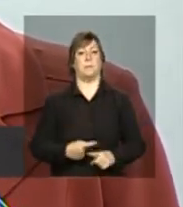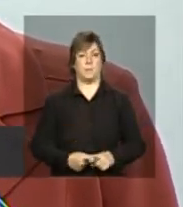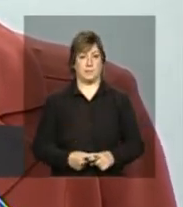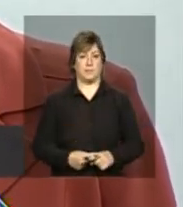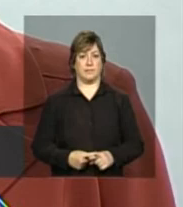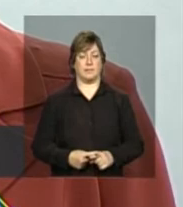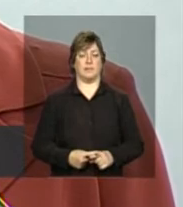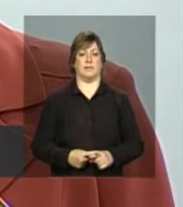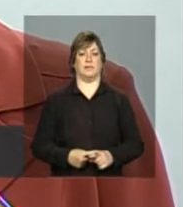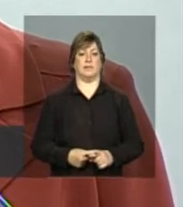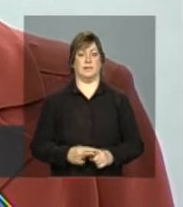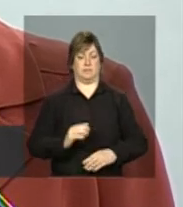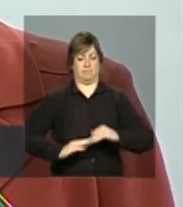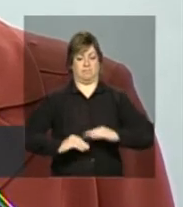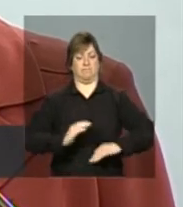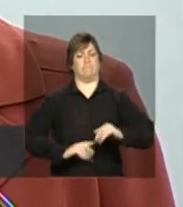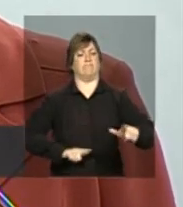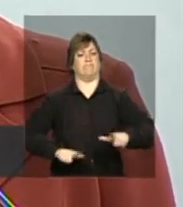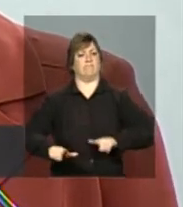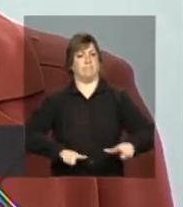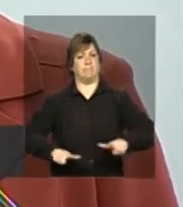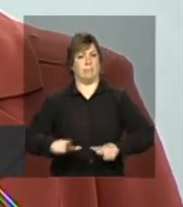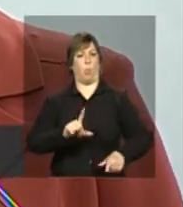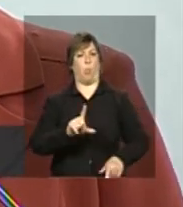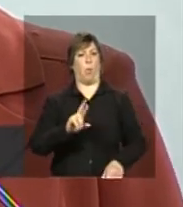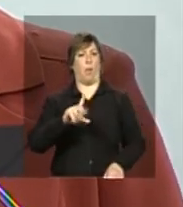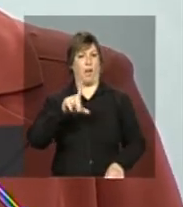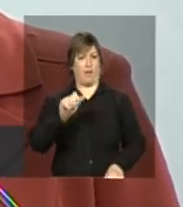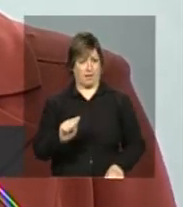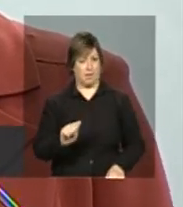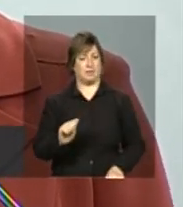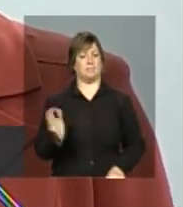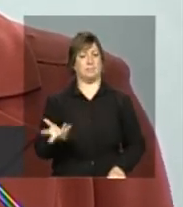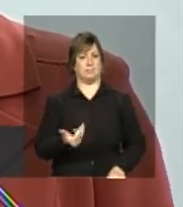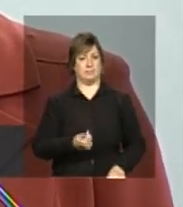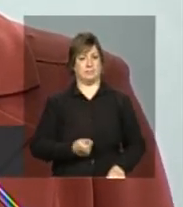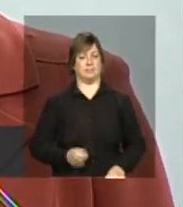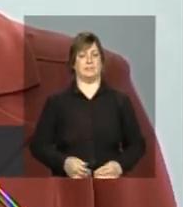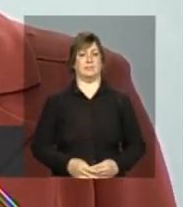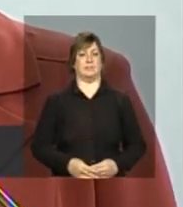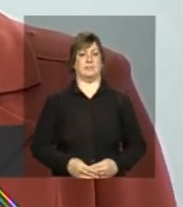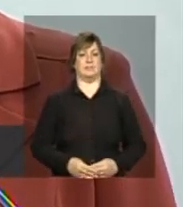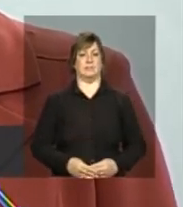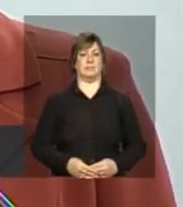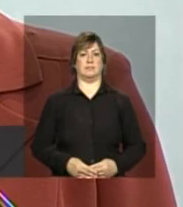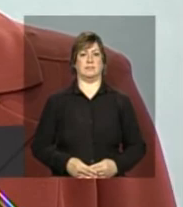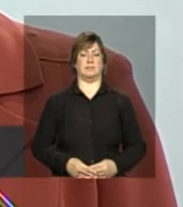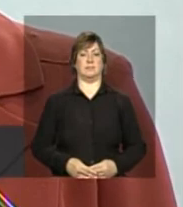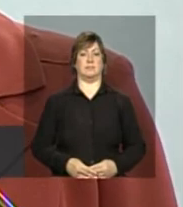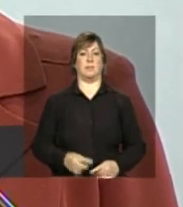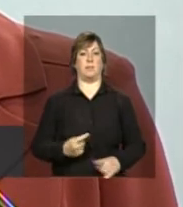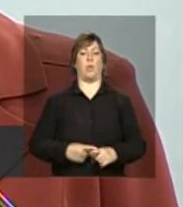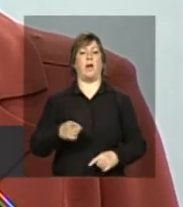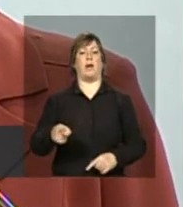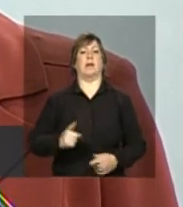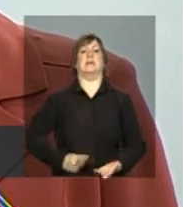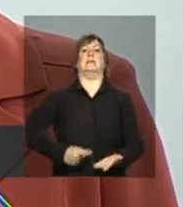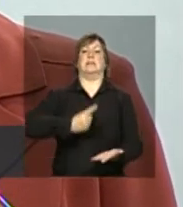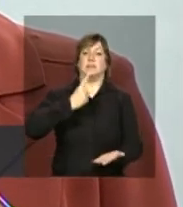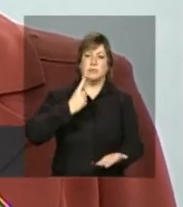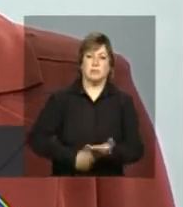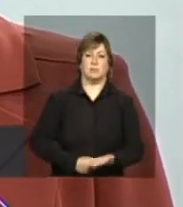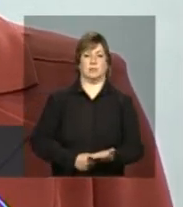pelo pelo desempenho do presidente Lula em se comprometer